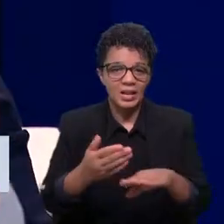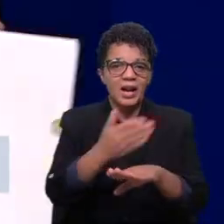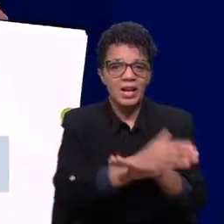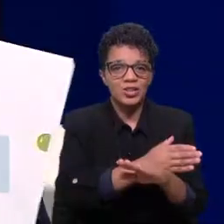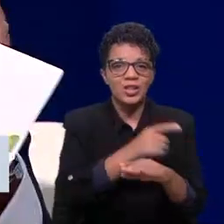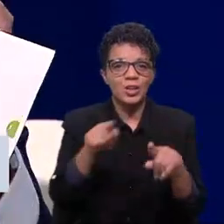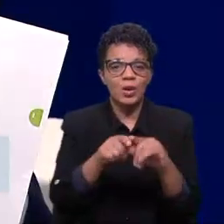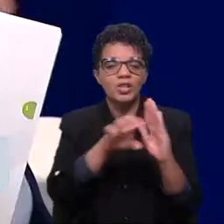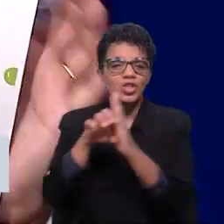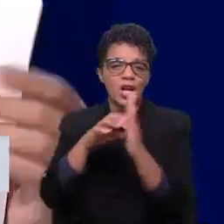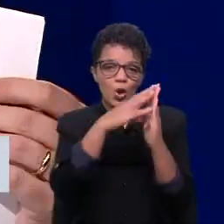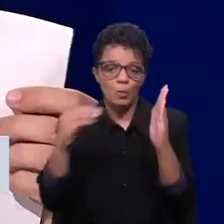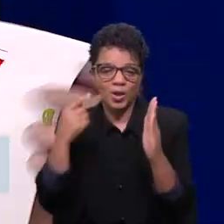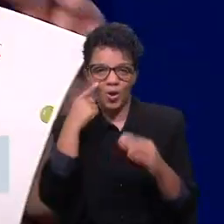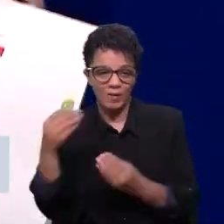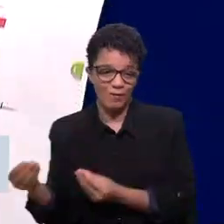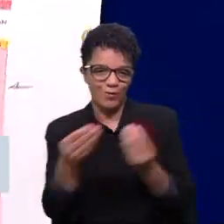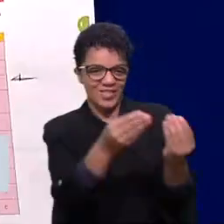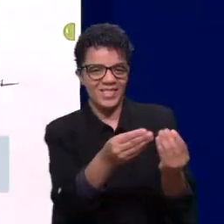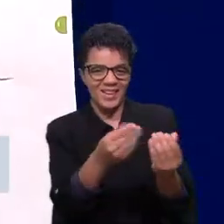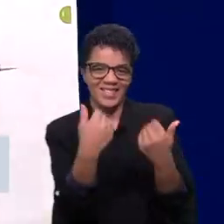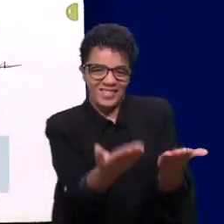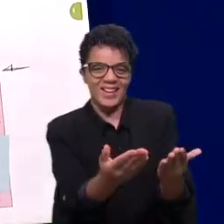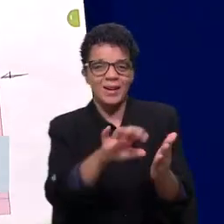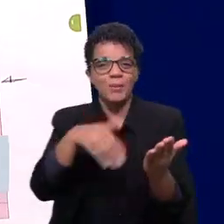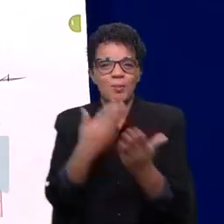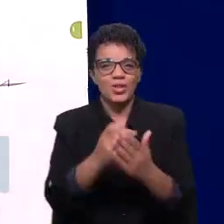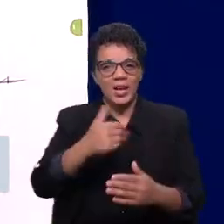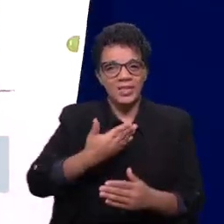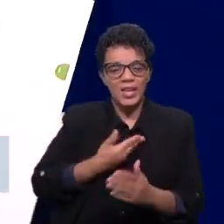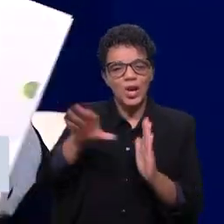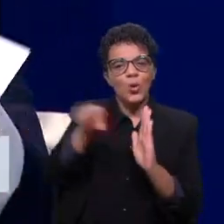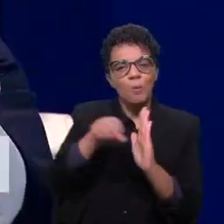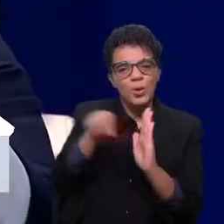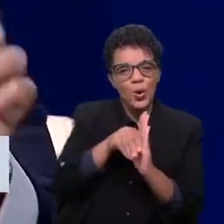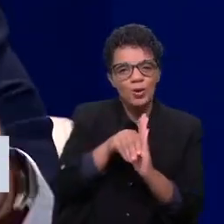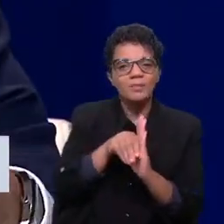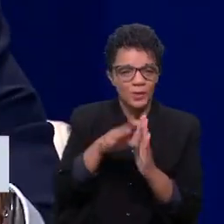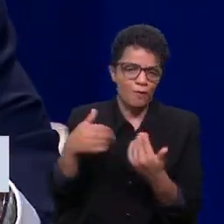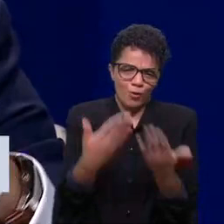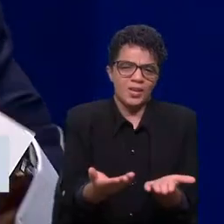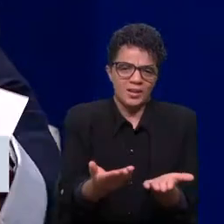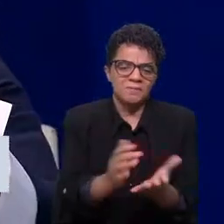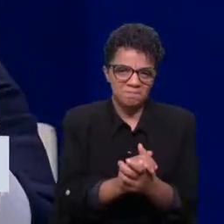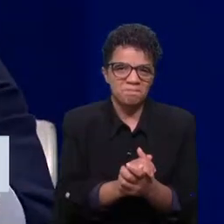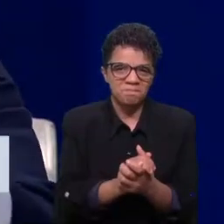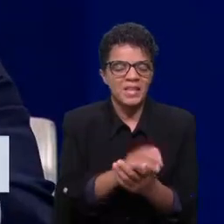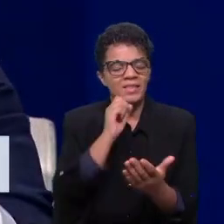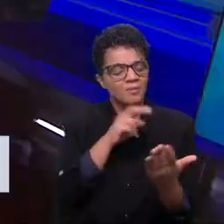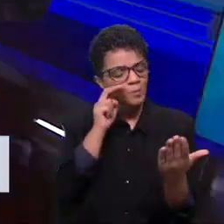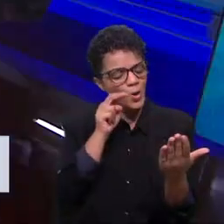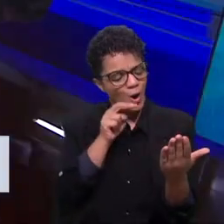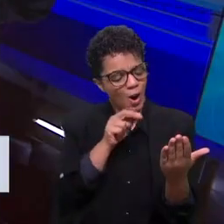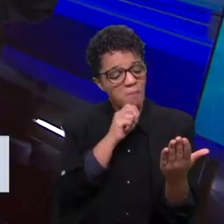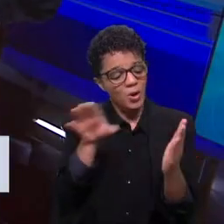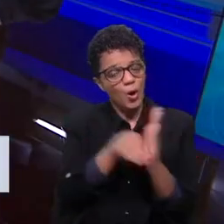coisa curiosa ois mon eu tenho aqui para lhe dar vou lhe oferecer isto que é todas as propostas que copiou a chega nesta matéria eu vou-lhe entregar que é para poder ver aqui tudo o que